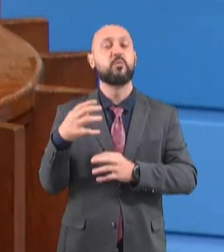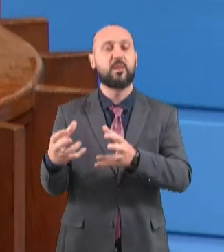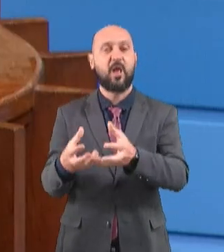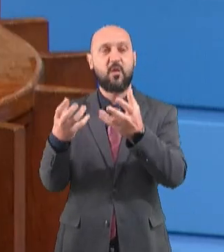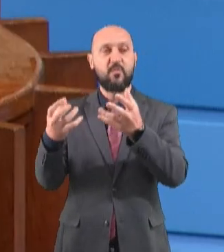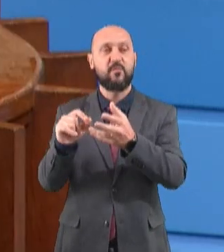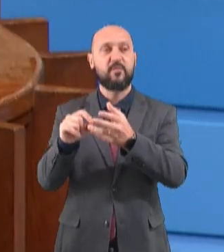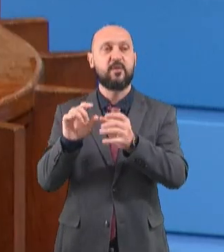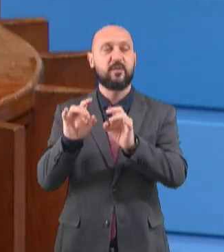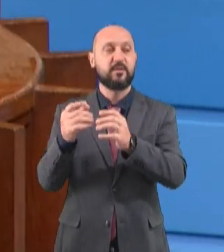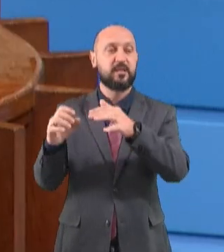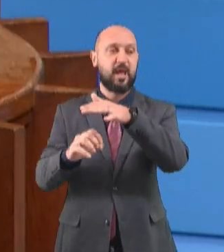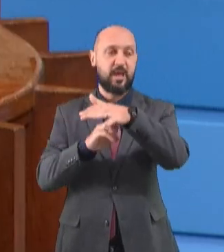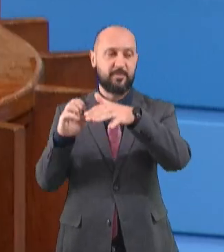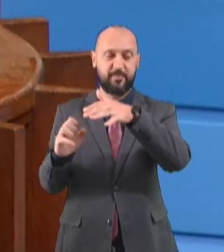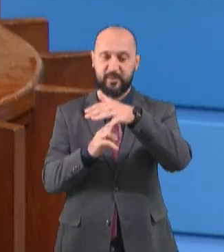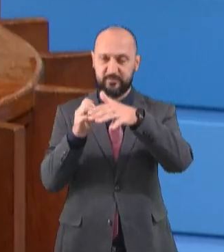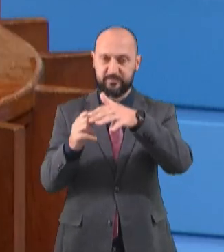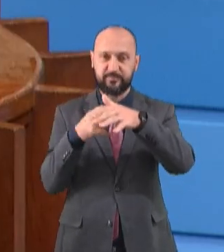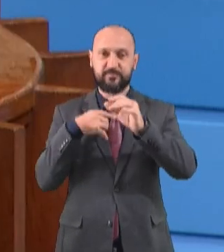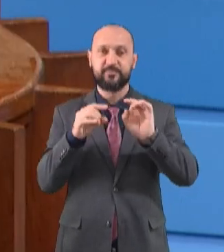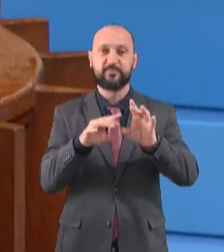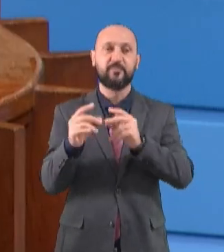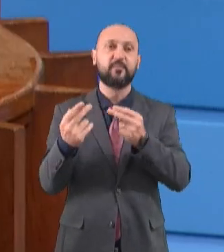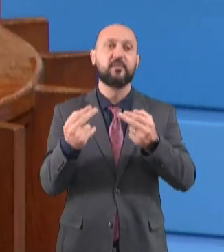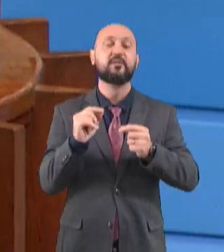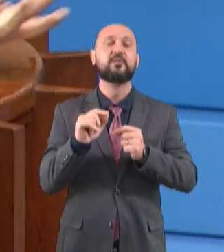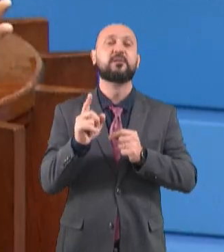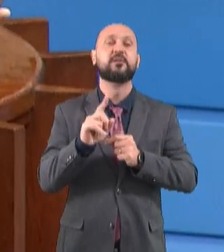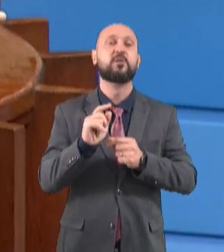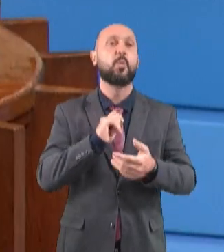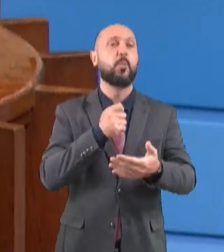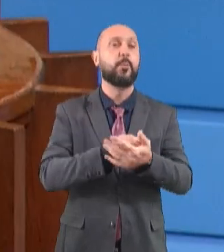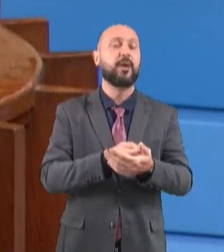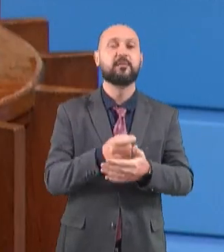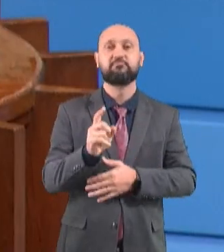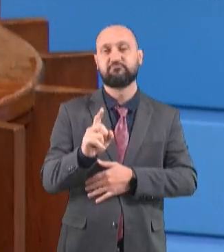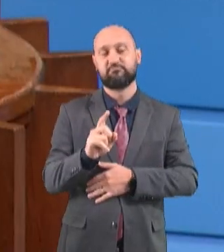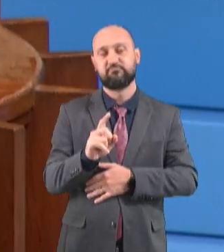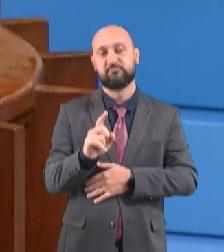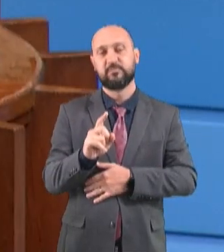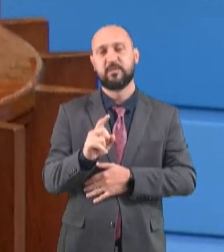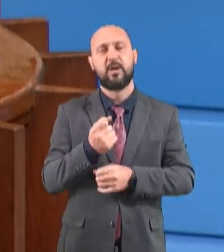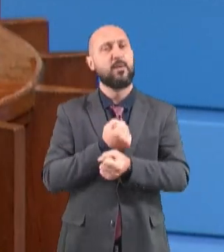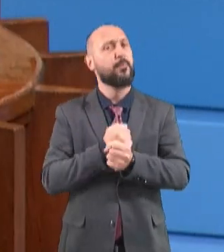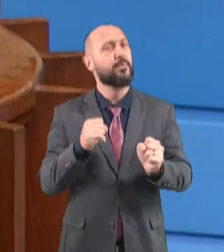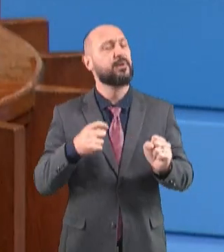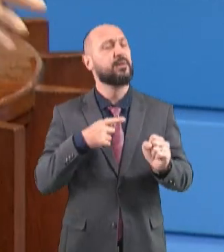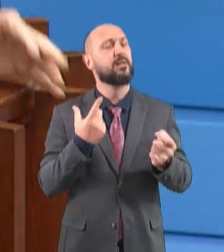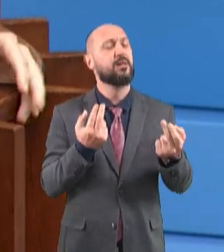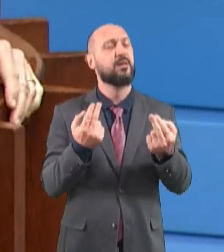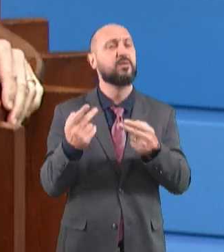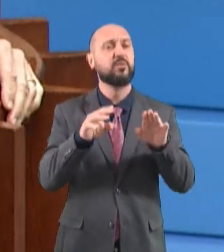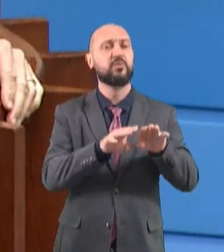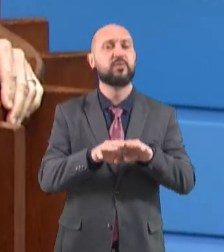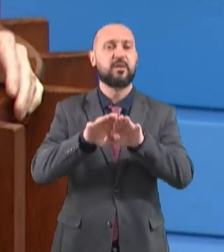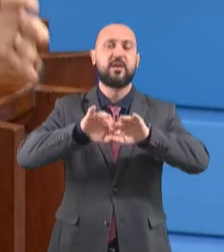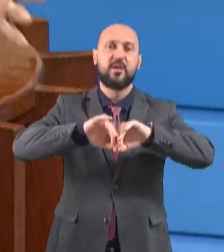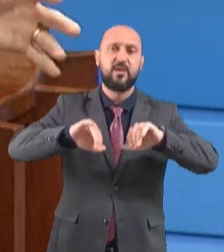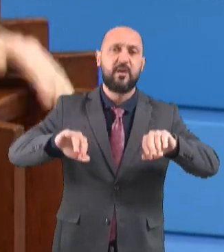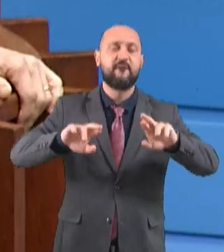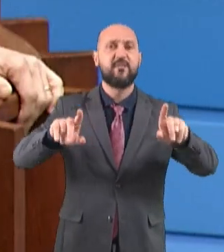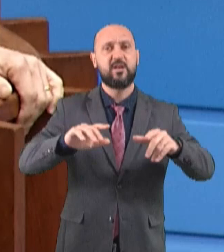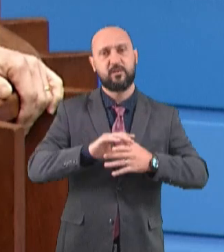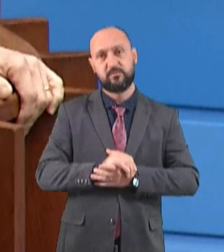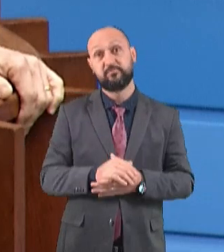tem a mesma empresa, vende o mesmo produto e não paga imposto, não é possível que trate os